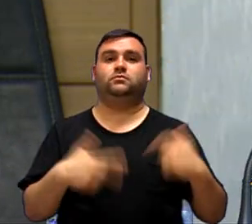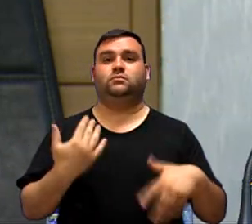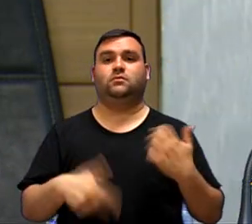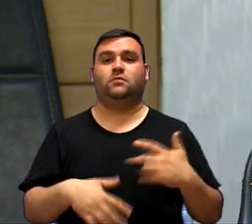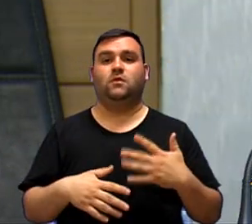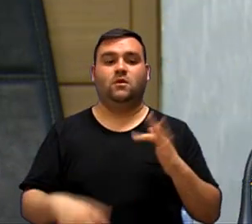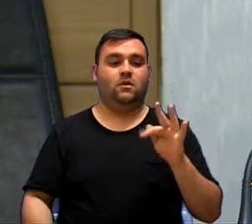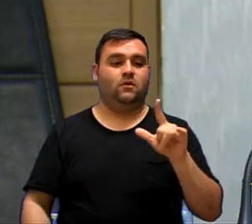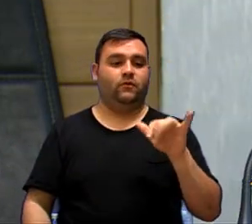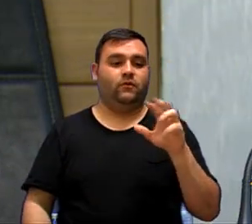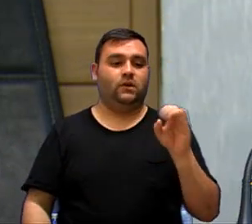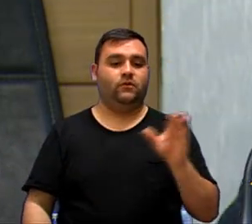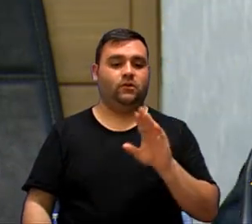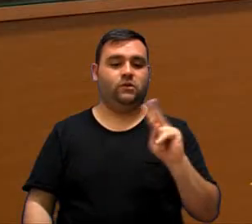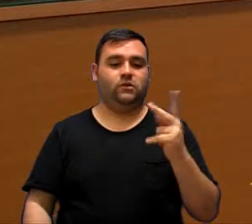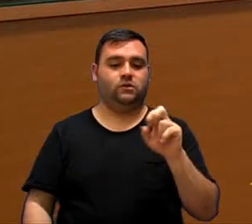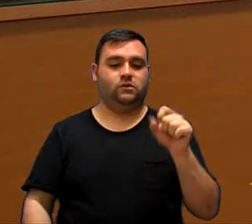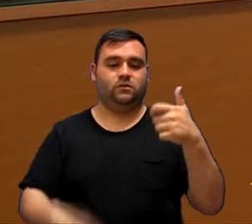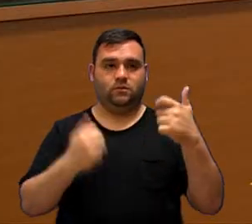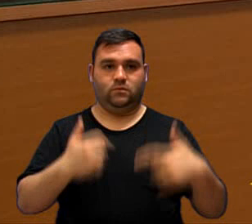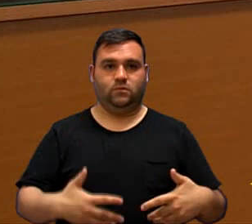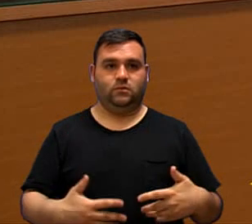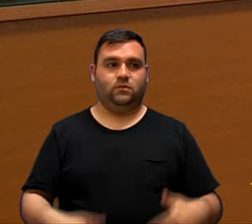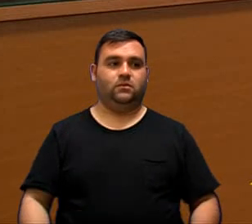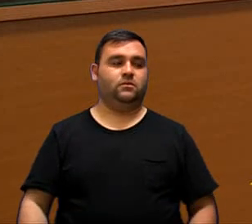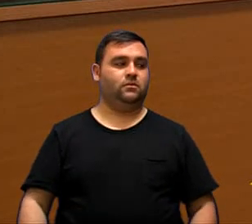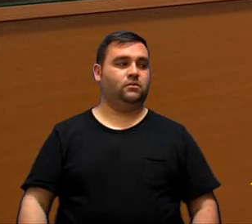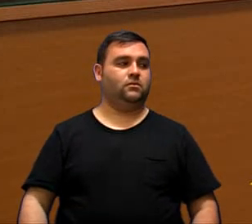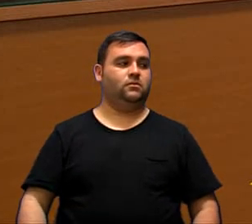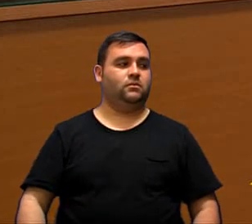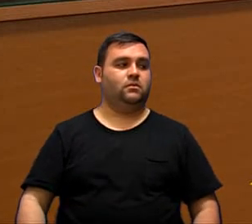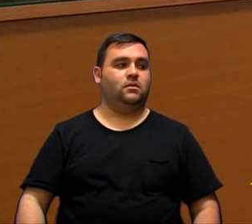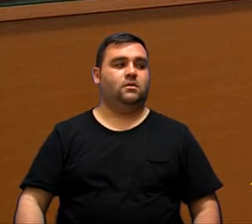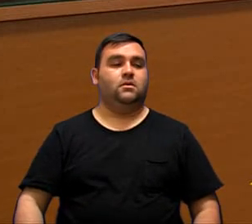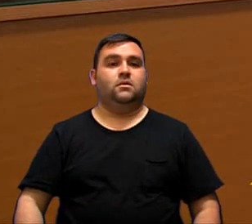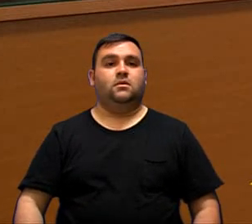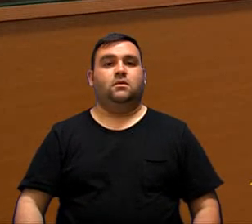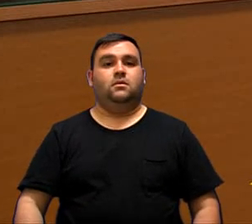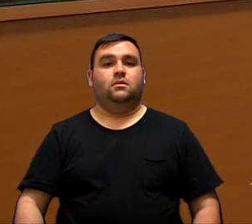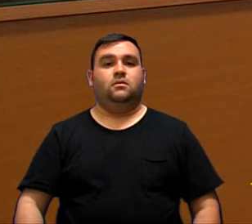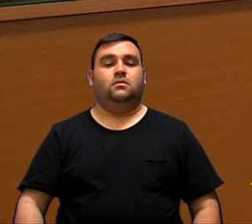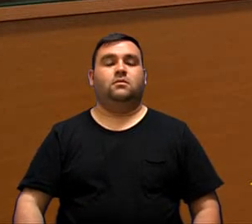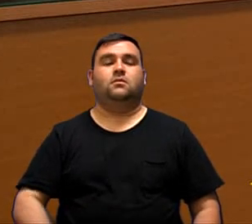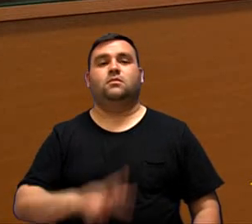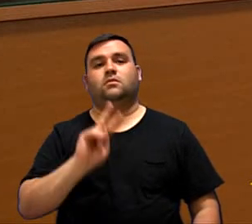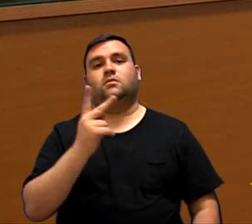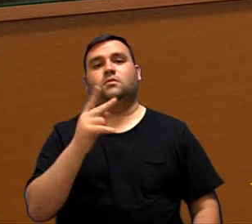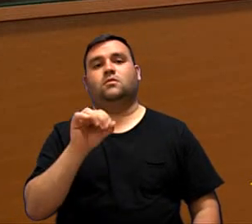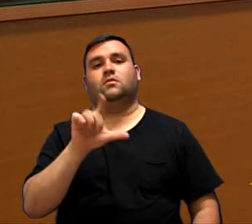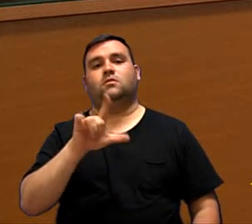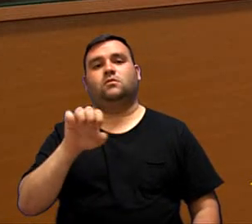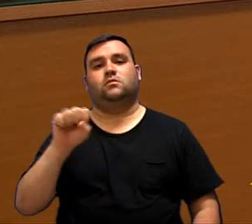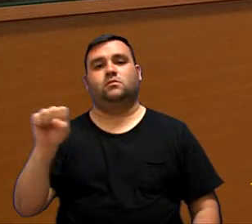o Flávio Chaves vai poder debater sobre isso. Desculpe. O nome dele como é? Cláudio Robles.